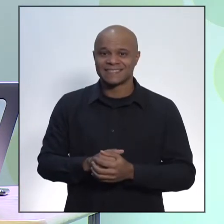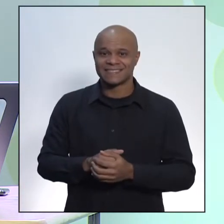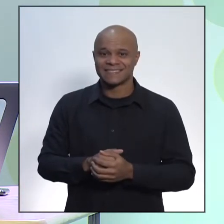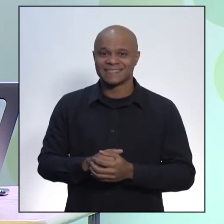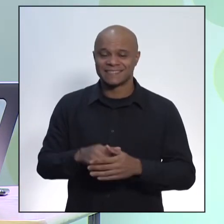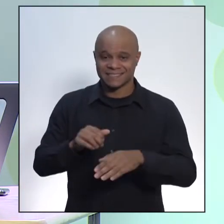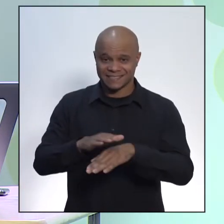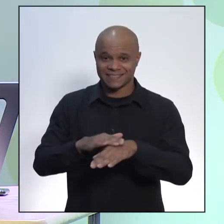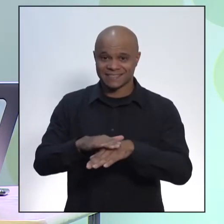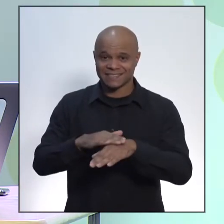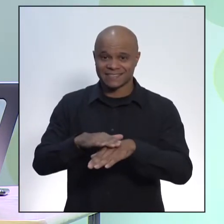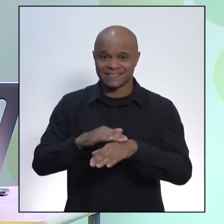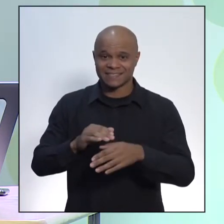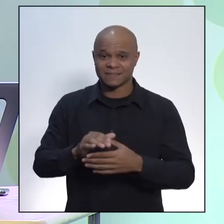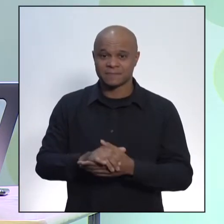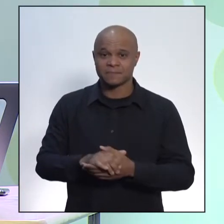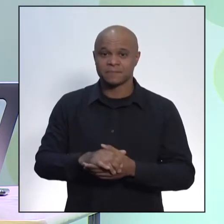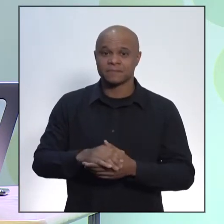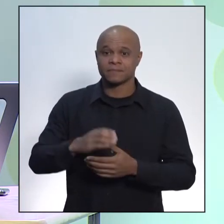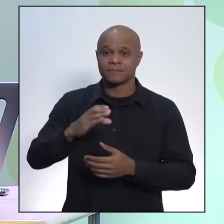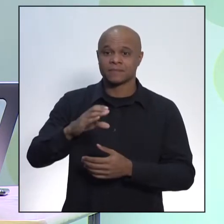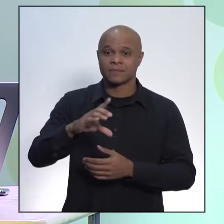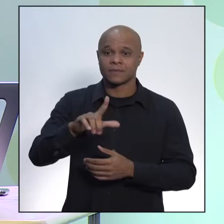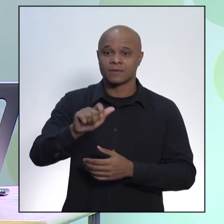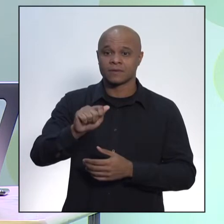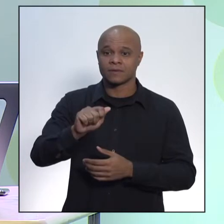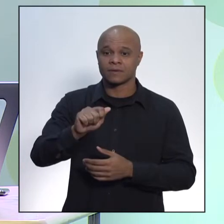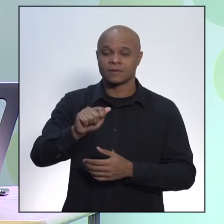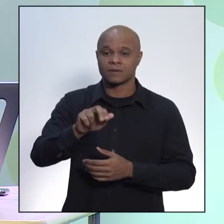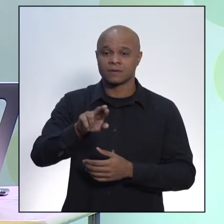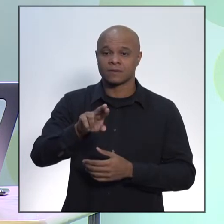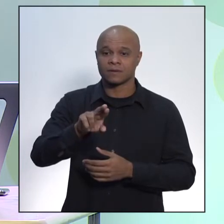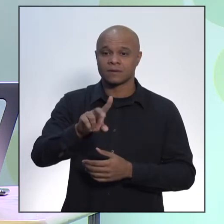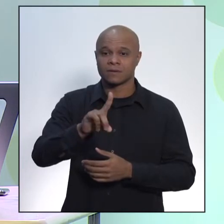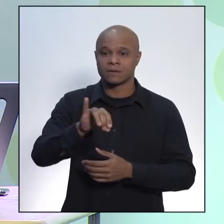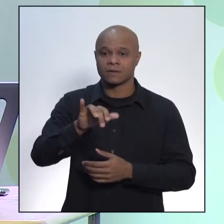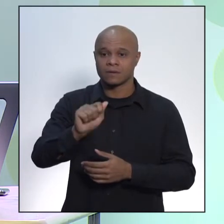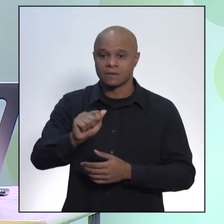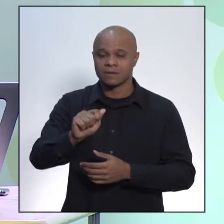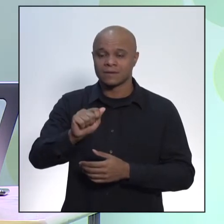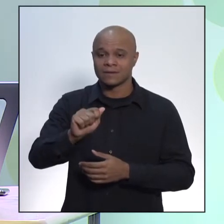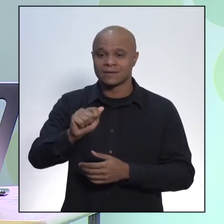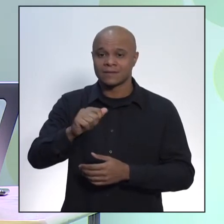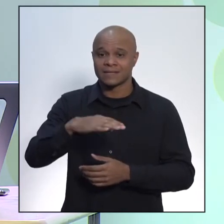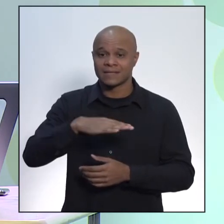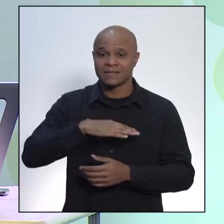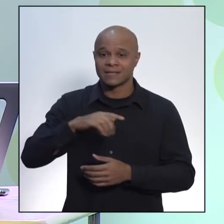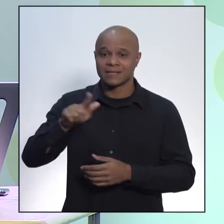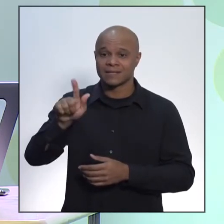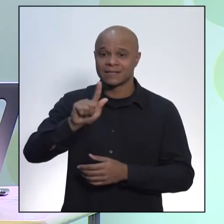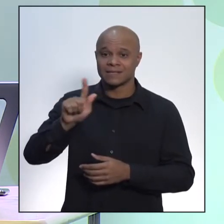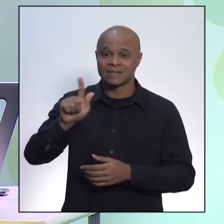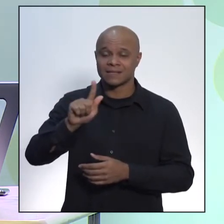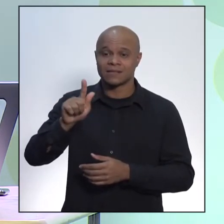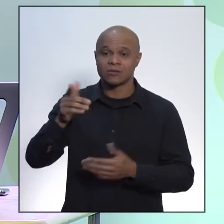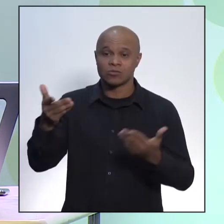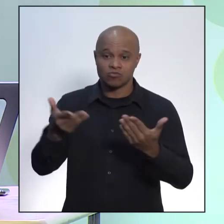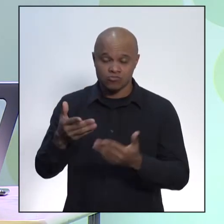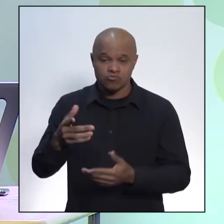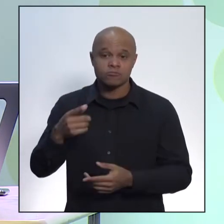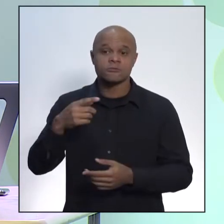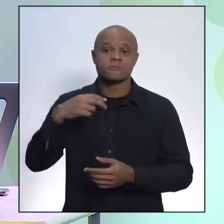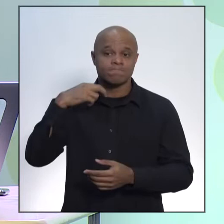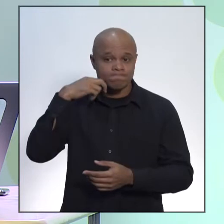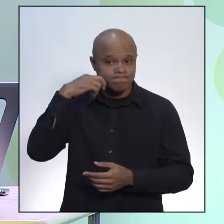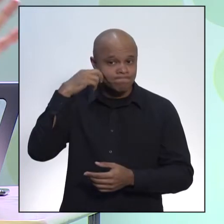conversa aqui. A Cláudia de Guarulhos diz o seguinte: hoje passamos por um constrangimento no grupo de alunos, um aluno